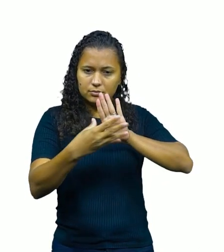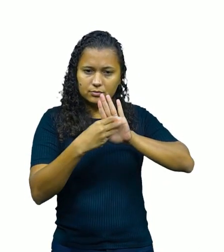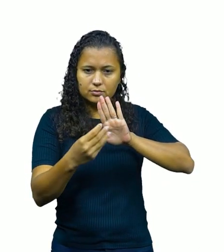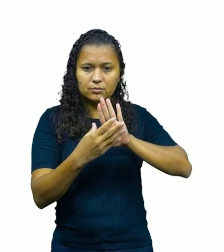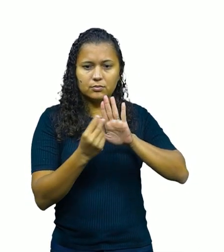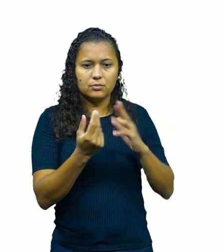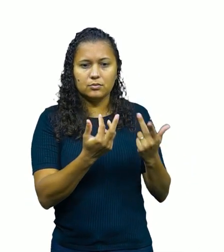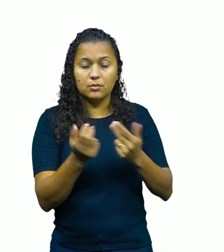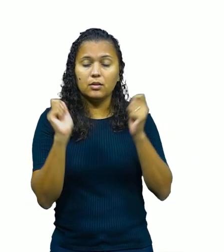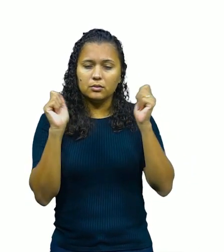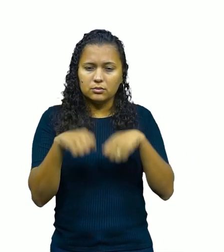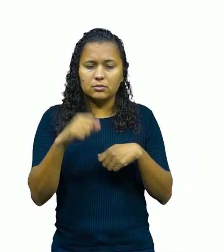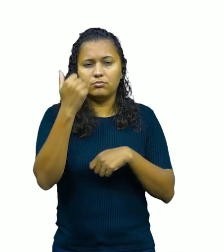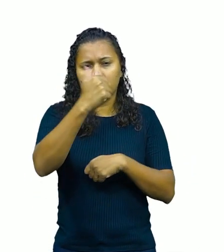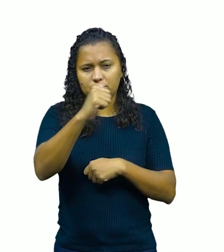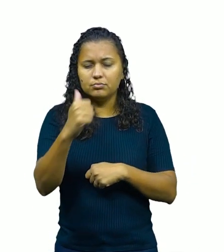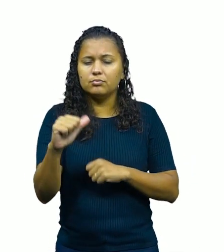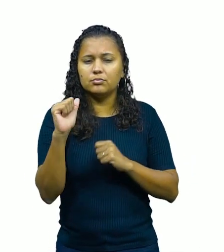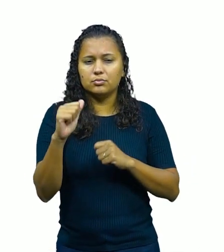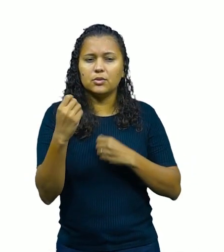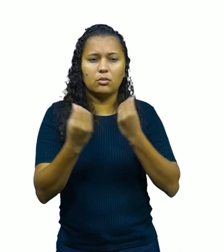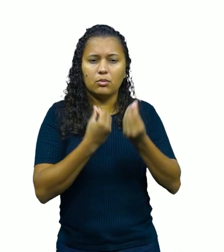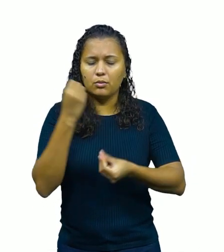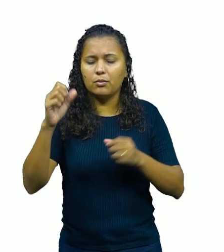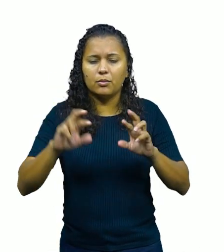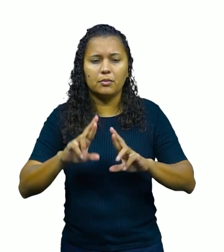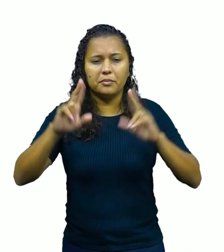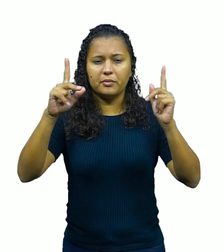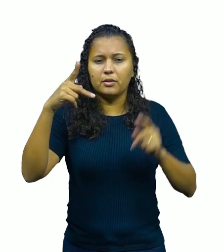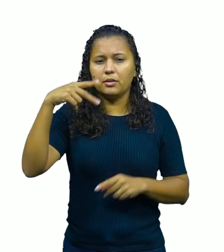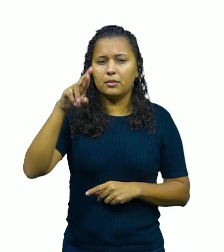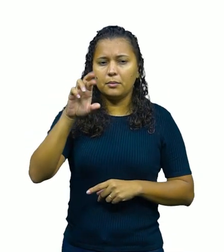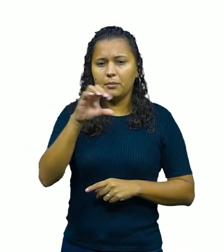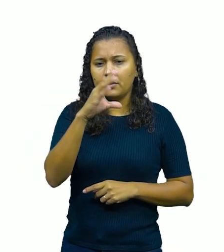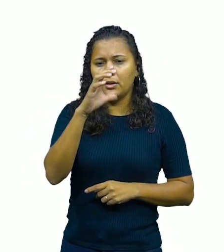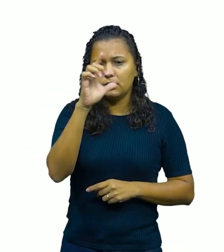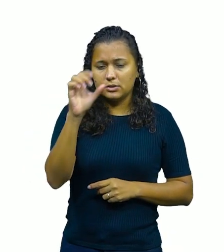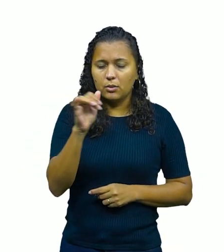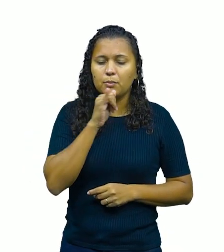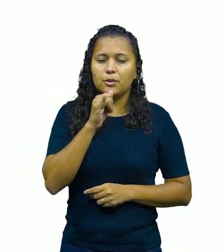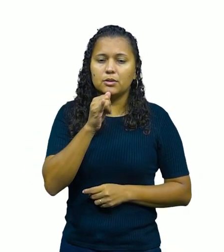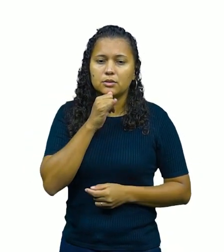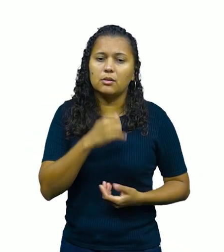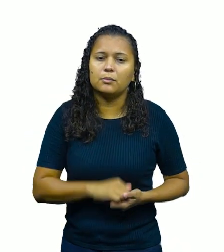que a gente consegue analisar bem essa questão da diferença entre as pressões.